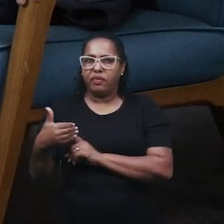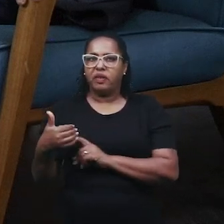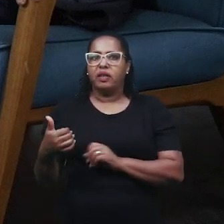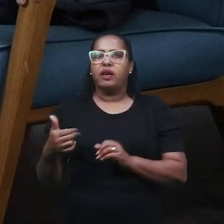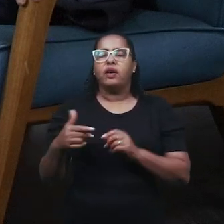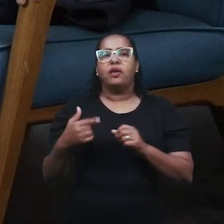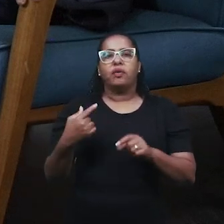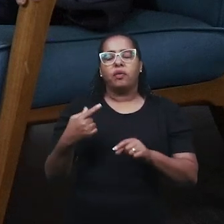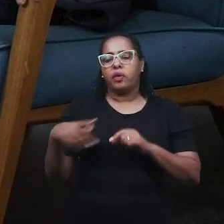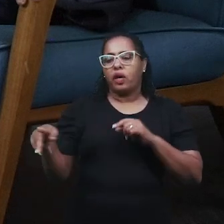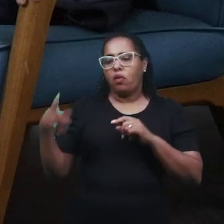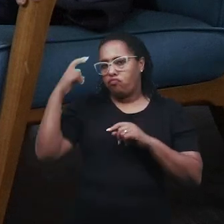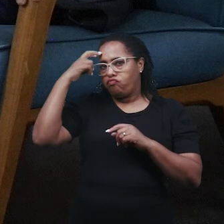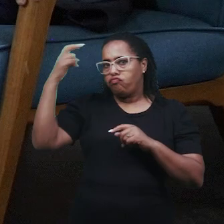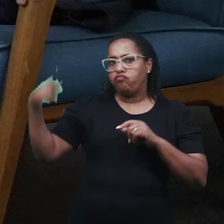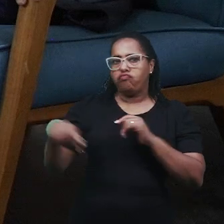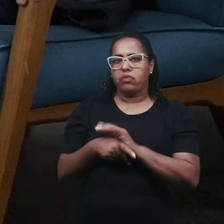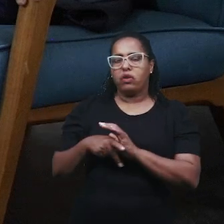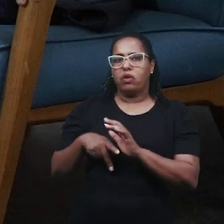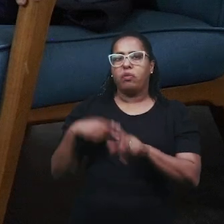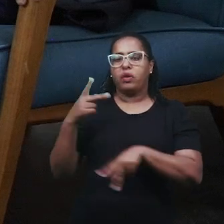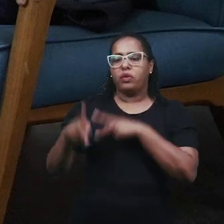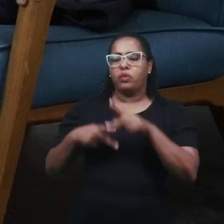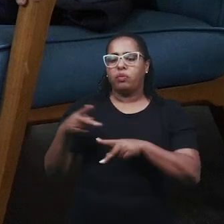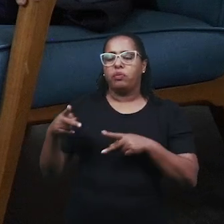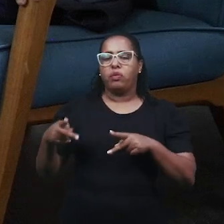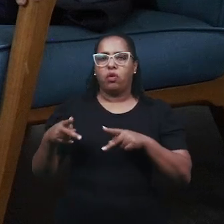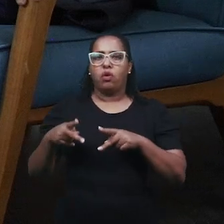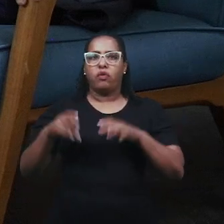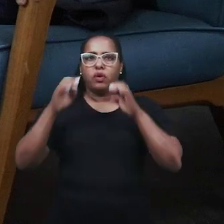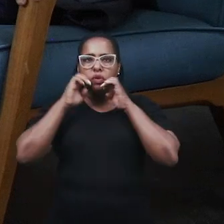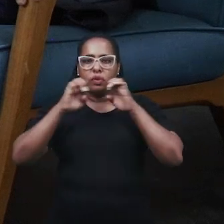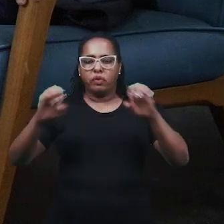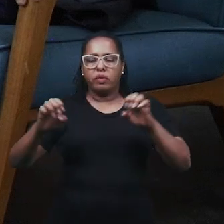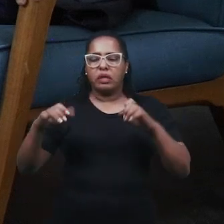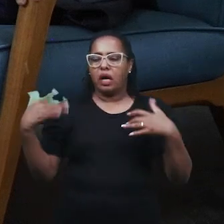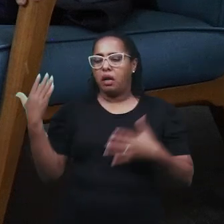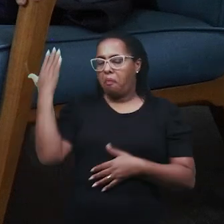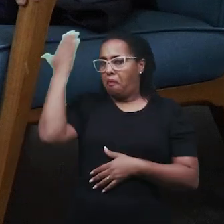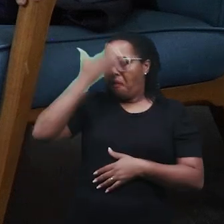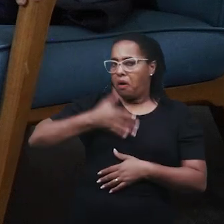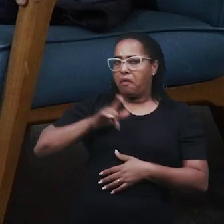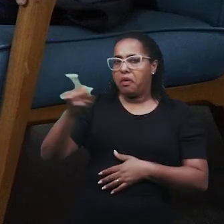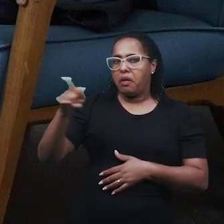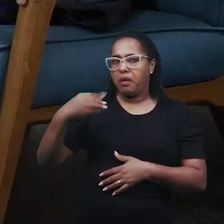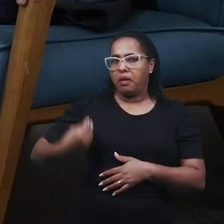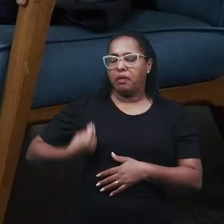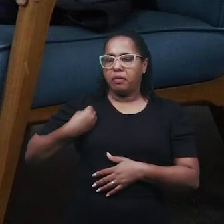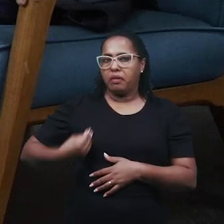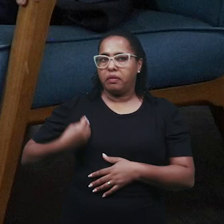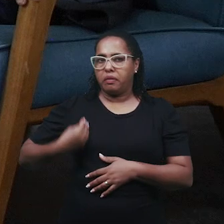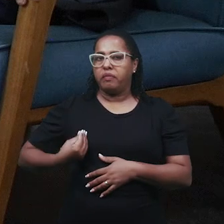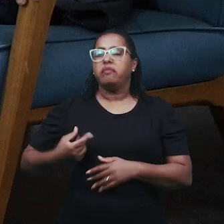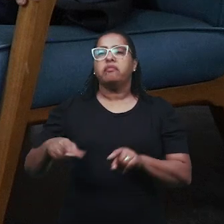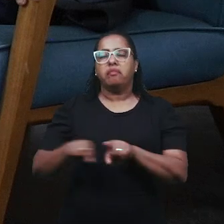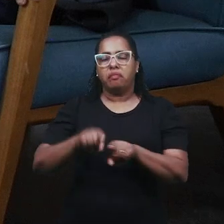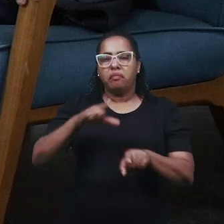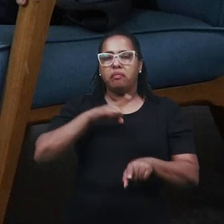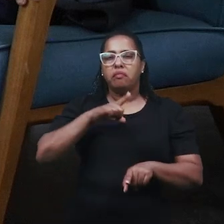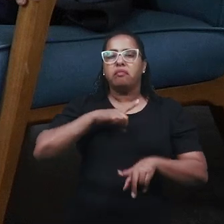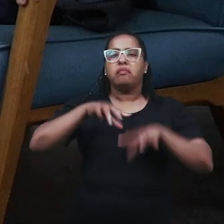do próprio povo para o evangelho. Estão passando grandes provas lá, também recebeu uma grande